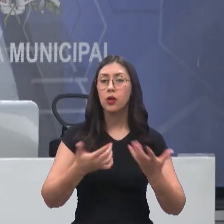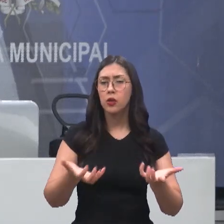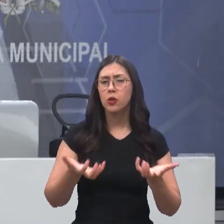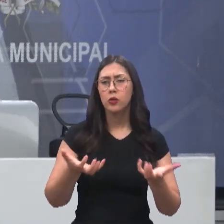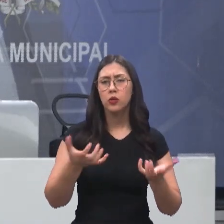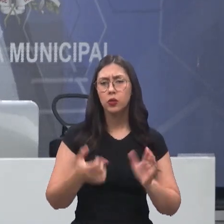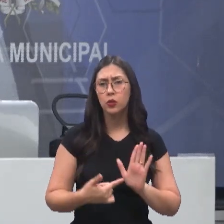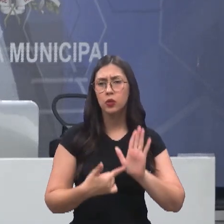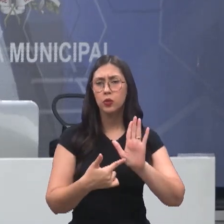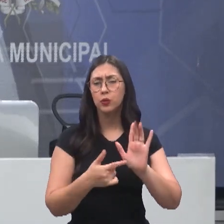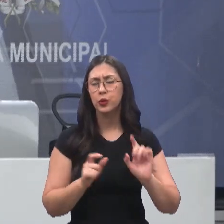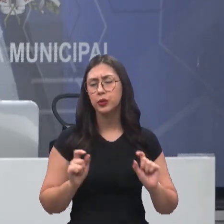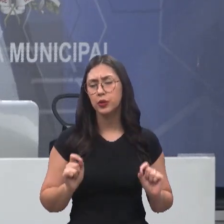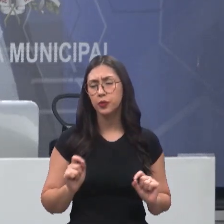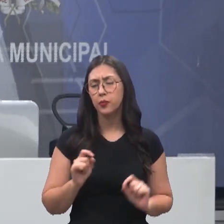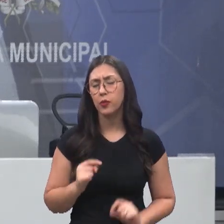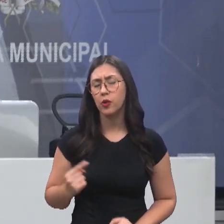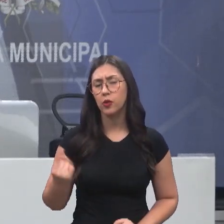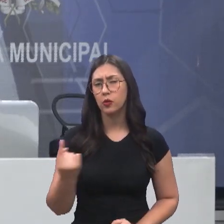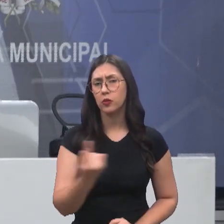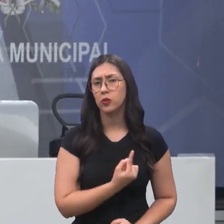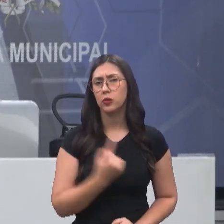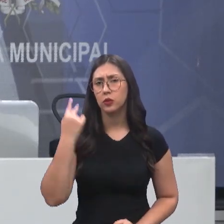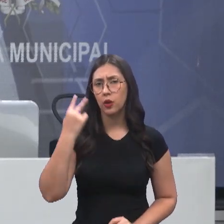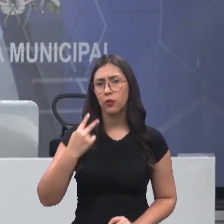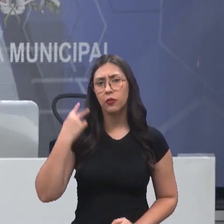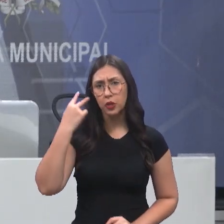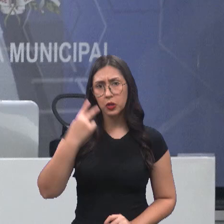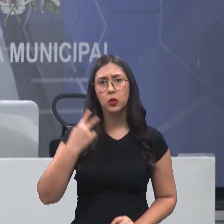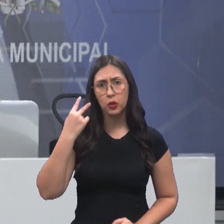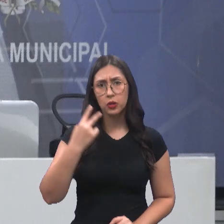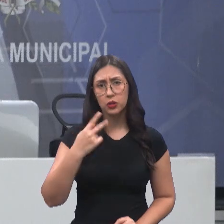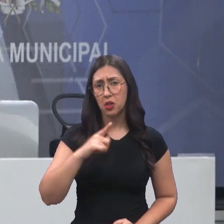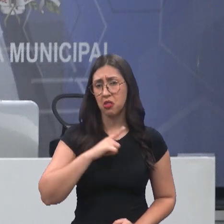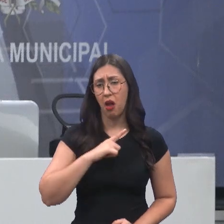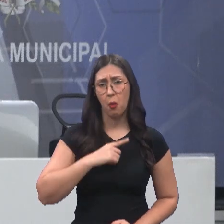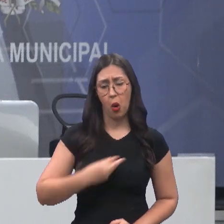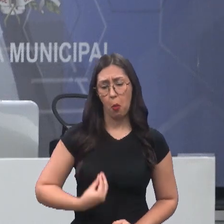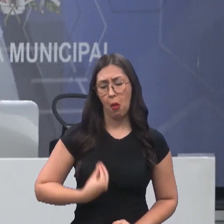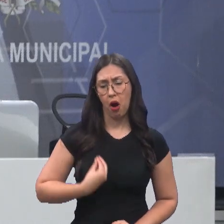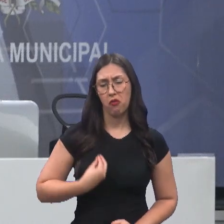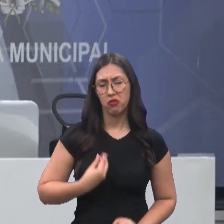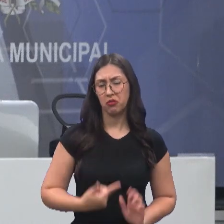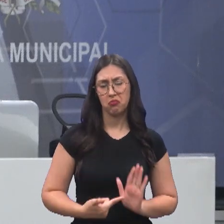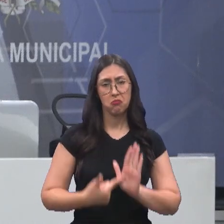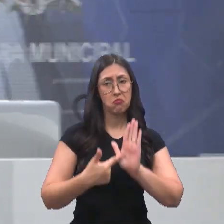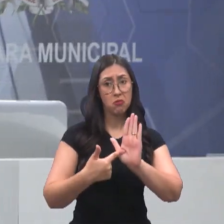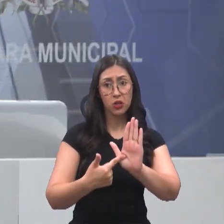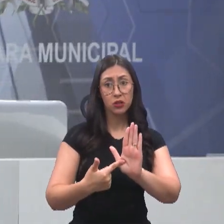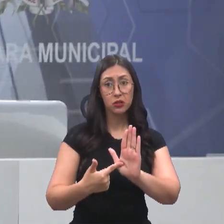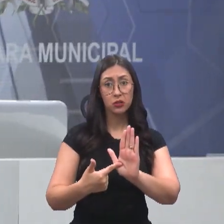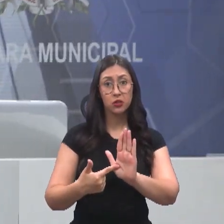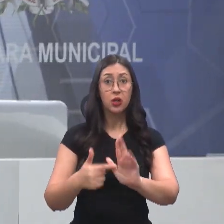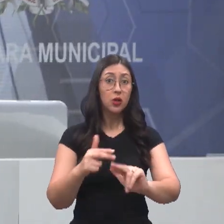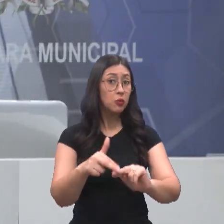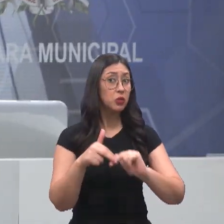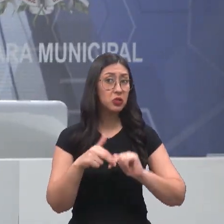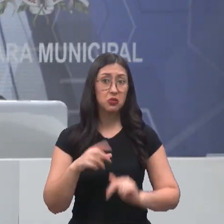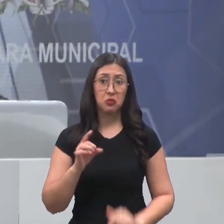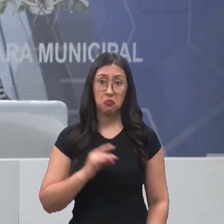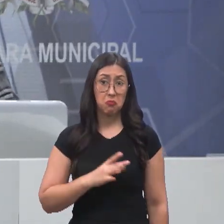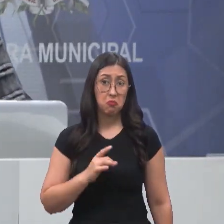de que nós, vereadores, somos figura pública. E como figura pública, nós não temos que ter, em hipótese alguma, medo